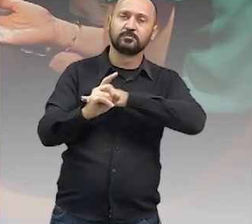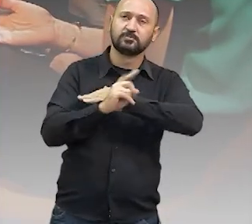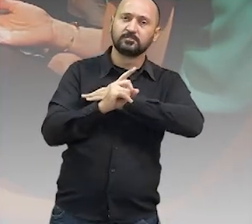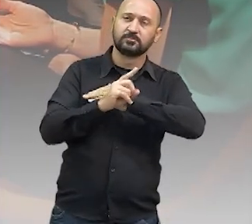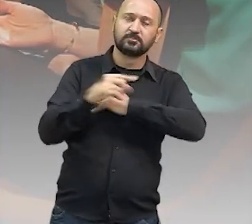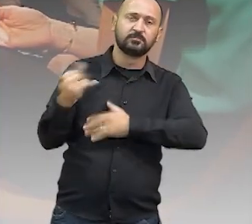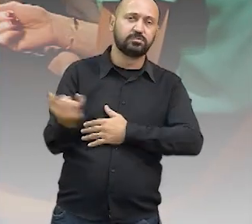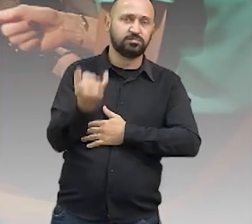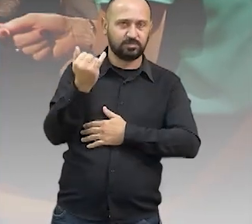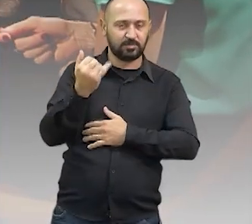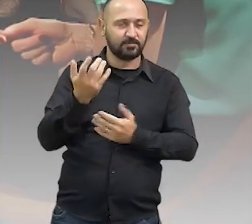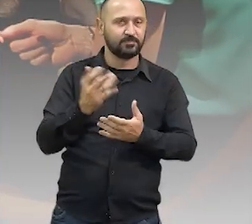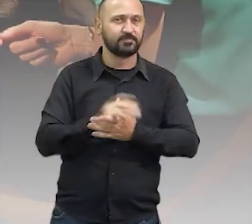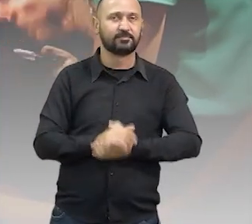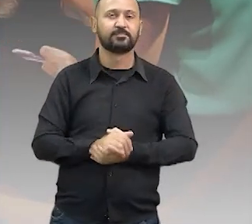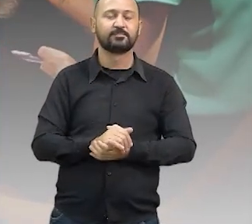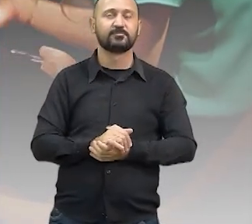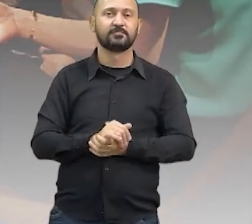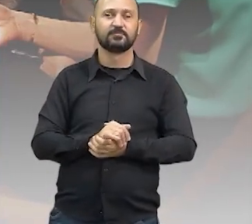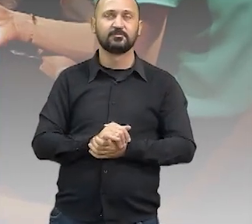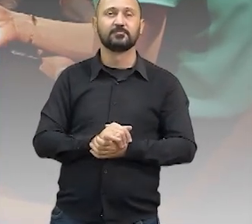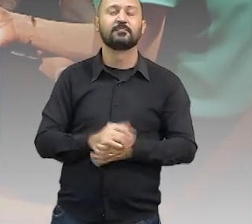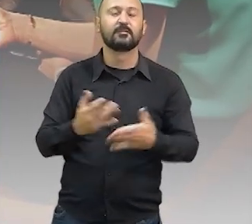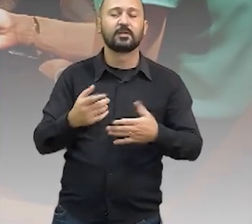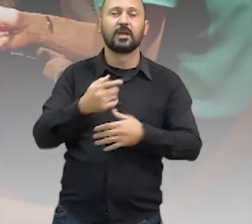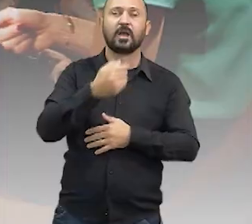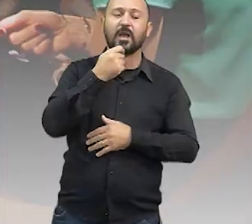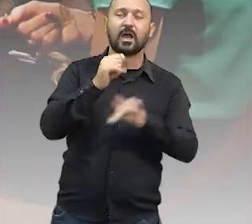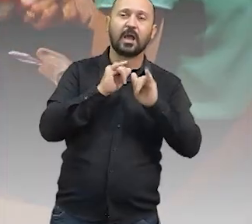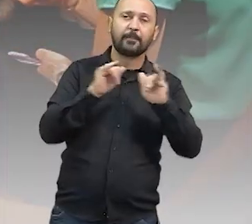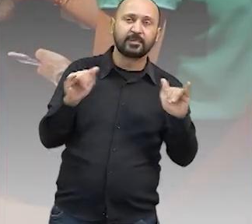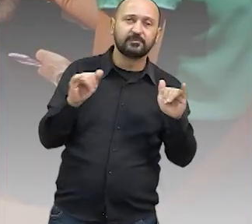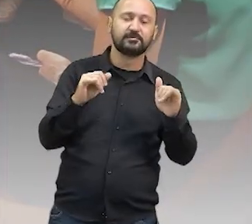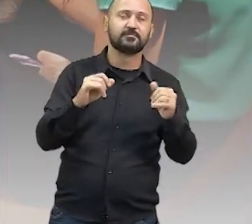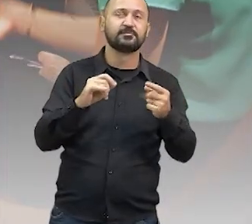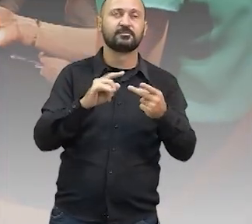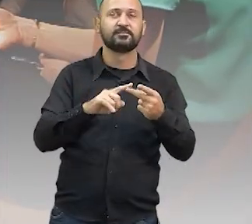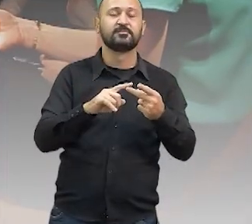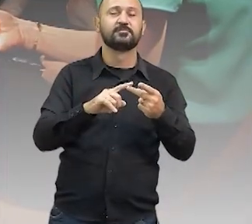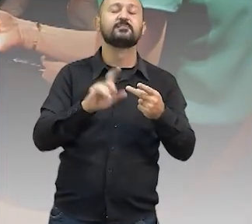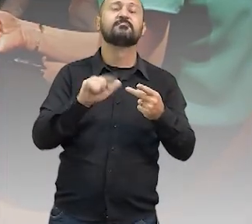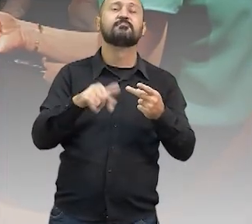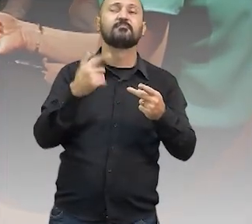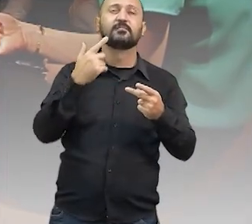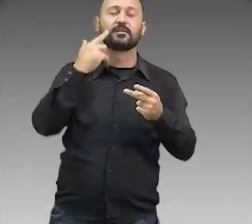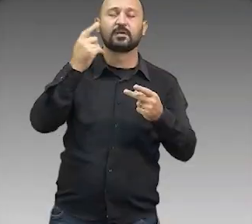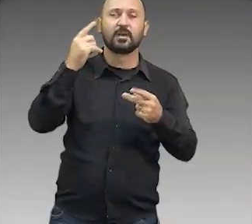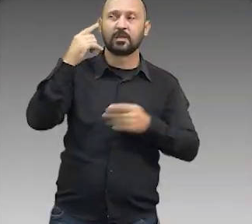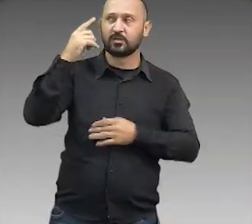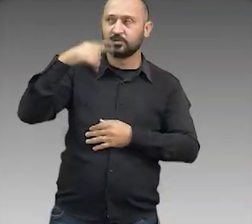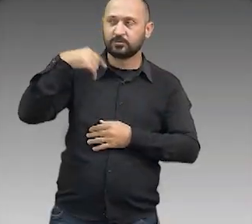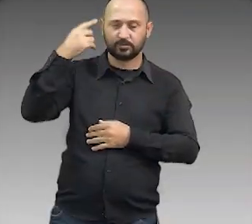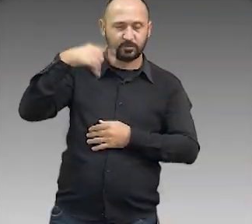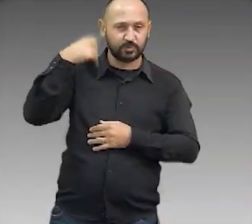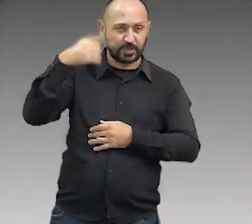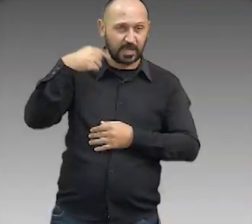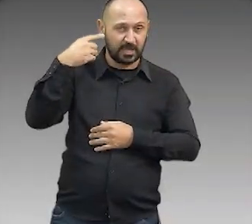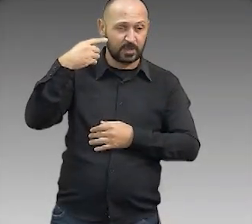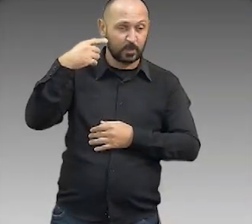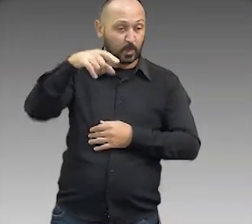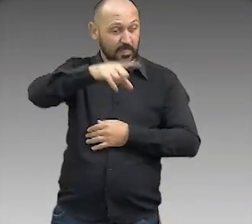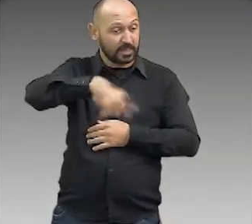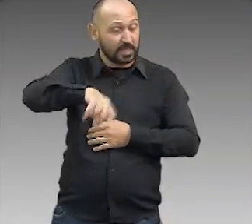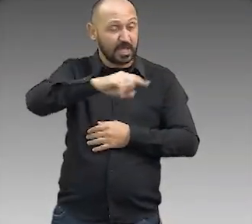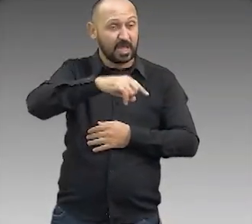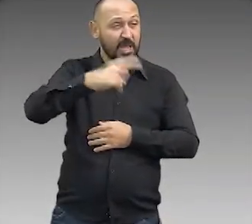importante, né? Que é reportar, que é também colocar o direito das pessoas, né? E olhar com essa lupa que